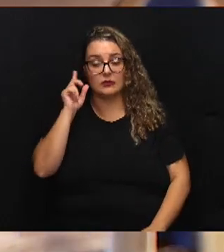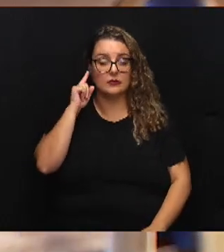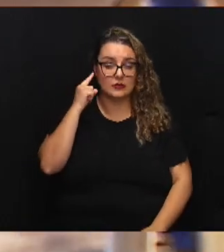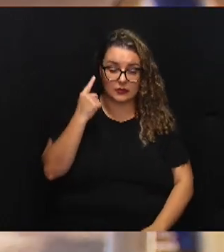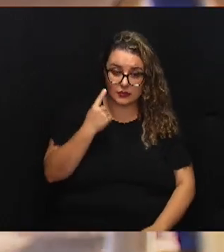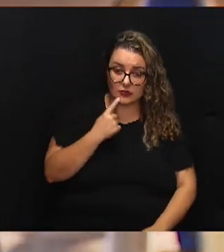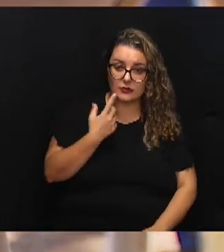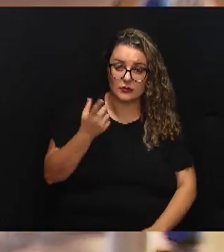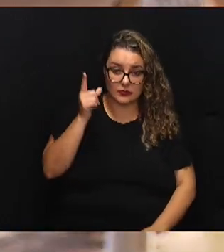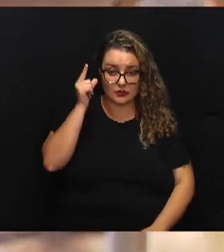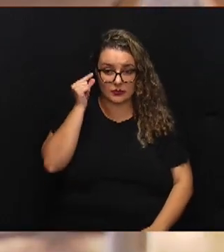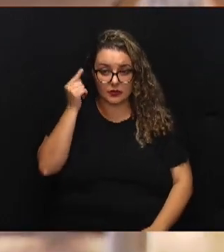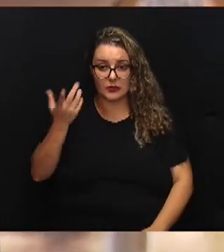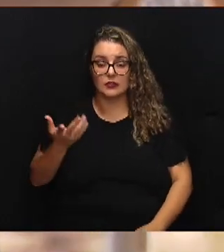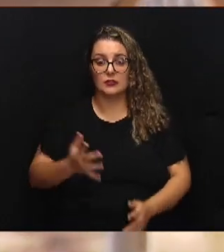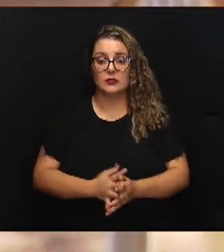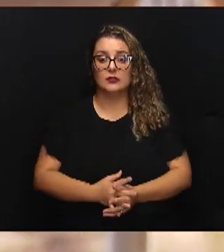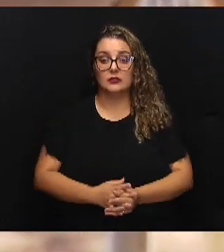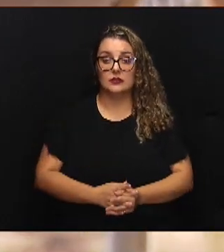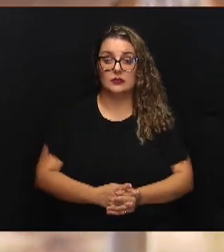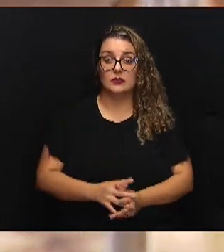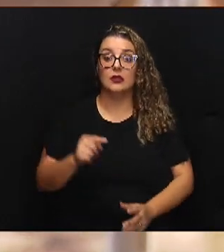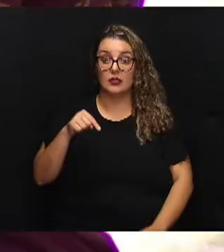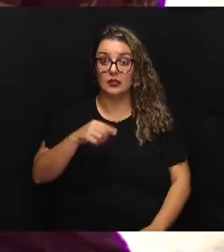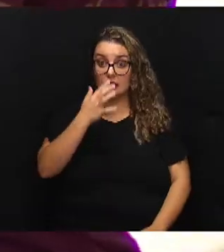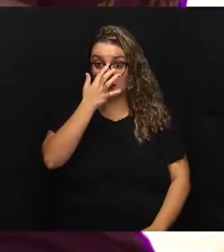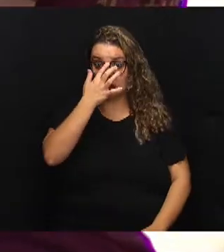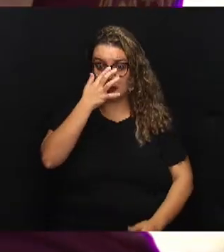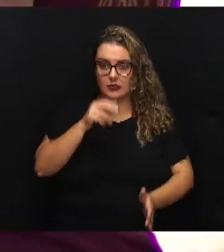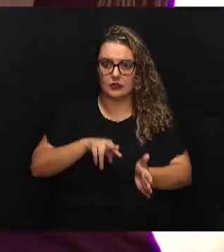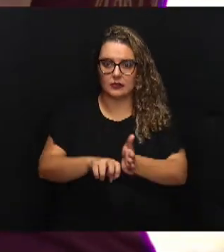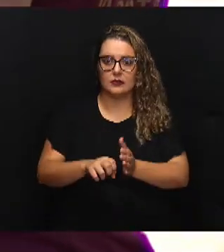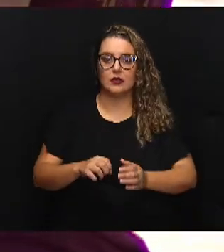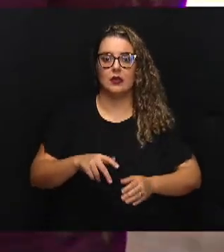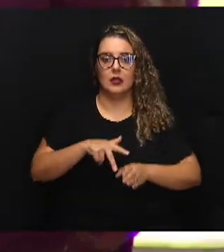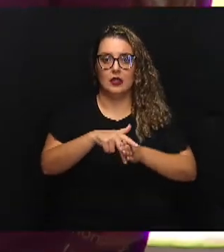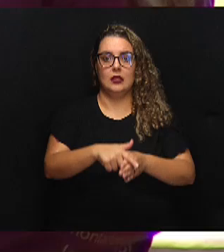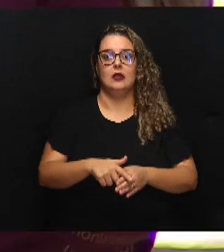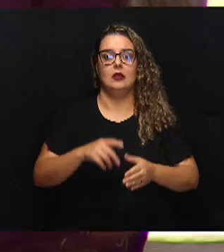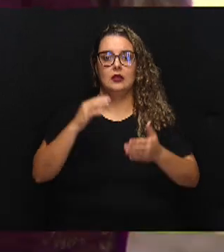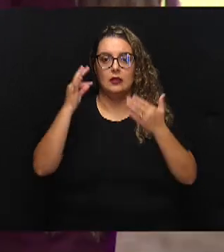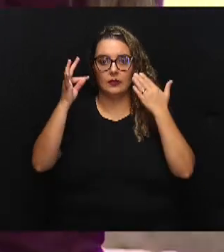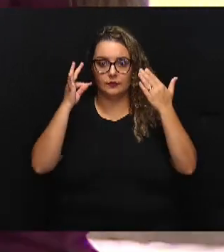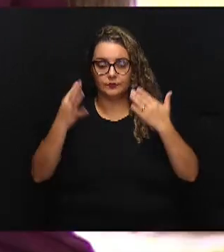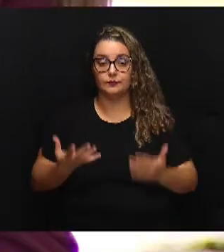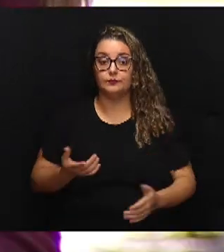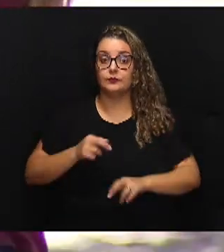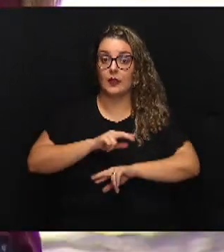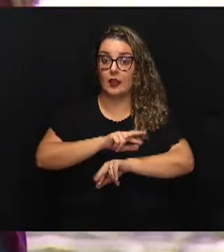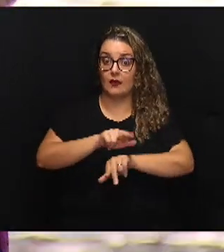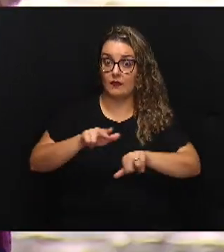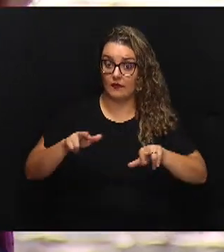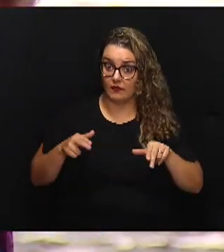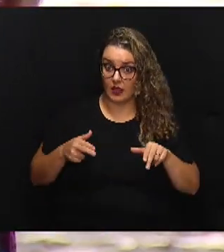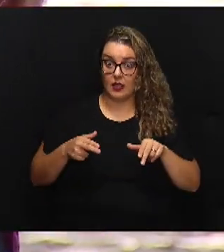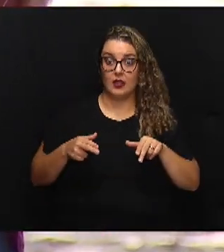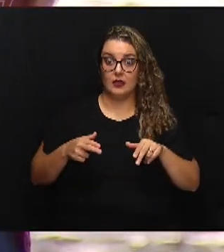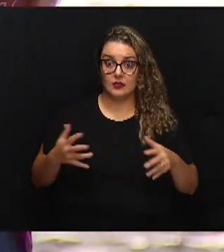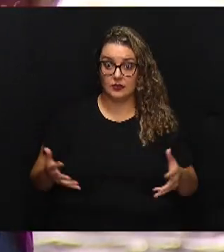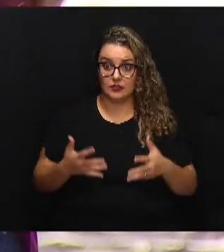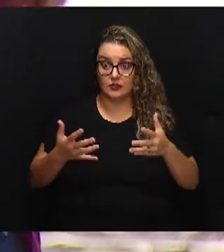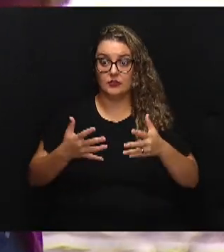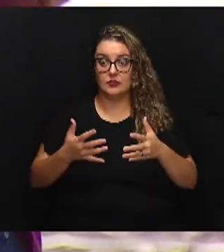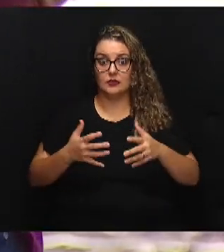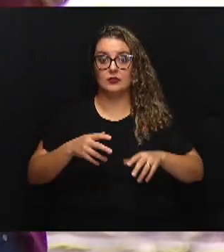surdez, Mas esse é o diagnóstico. A ecoterapia, ela oferece muitos estímulos, E é uma